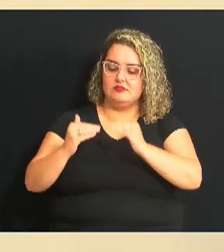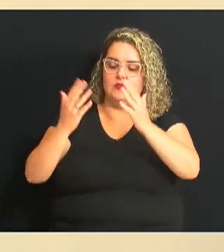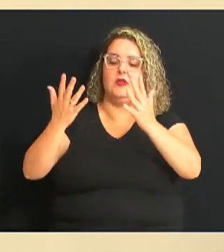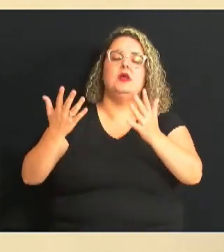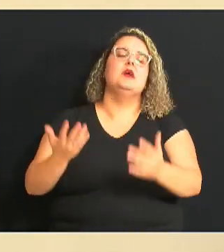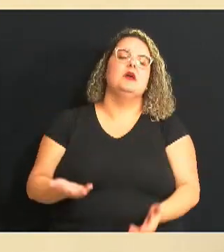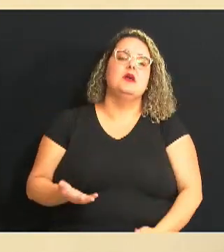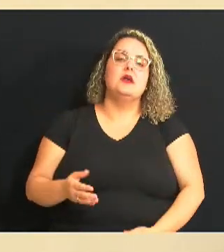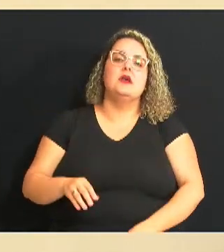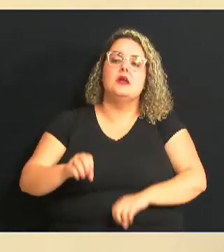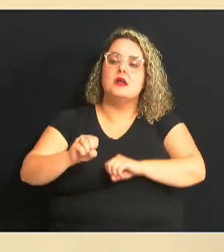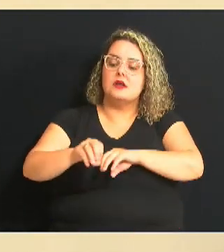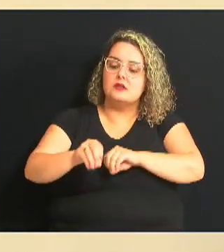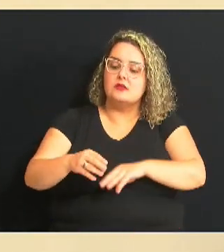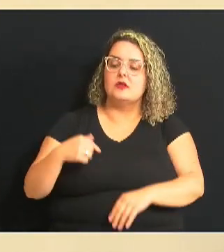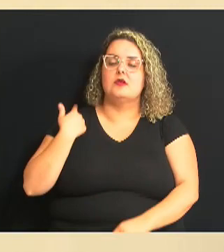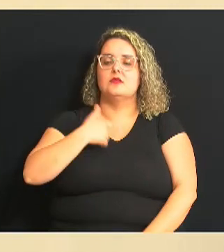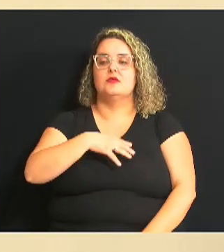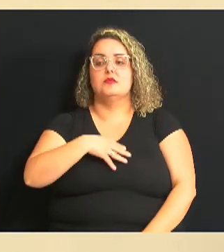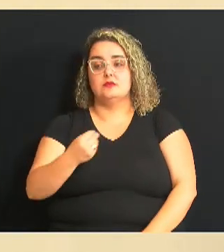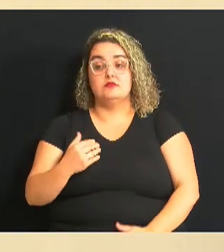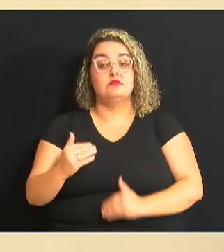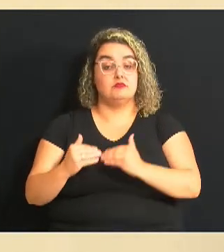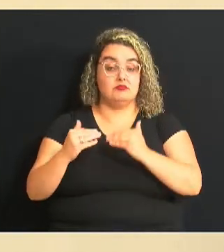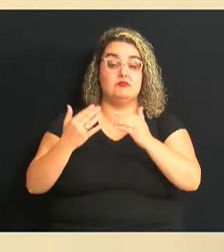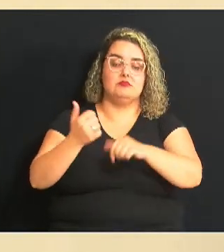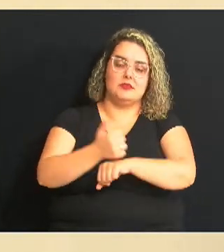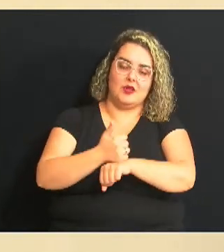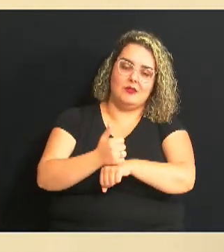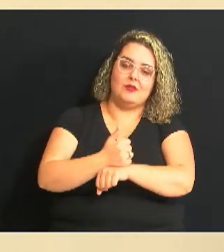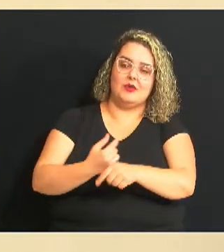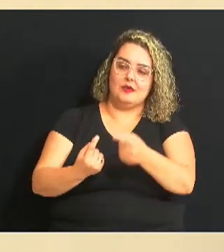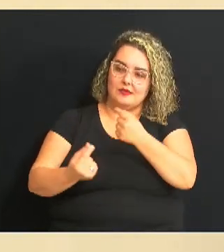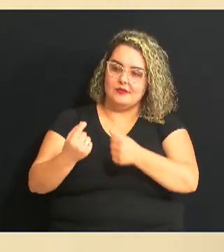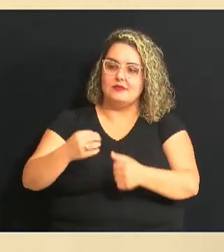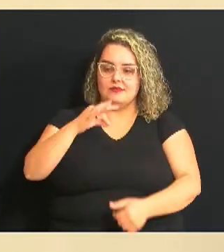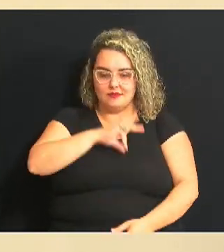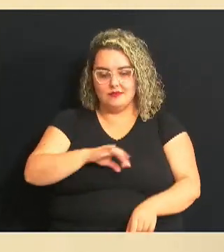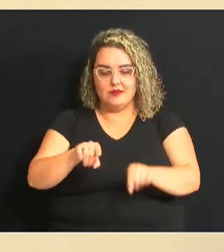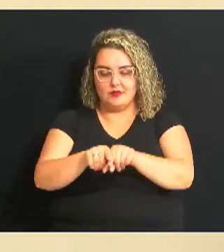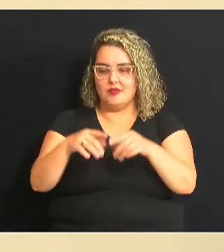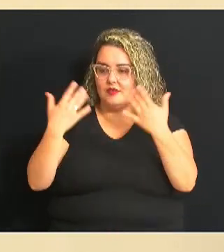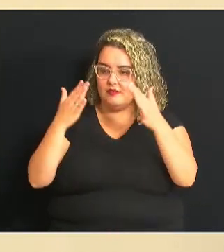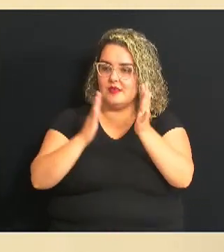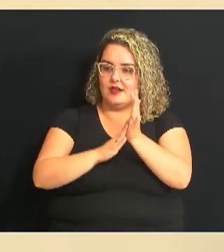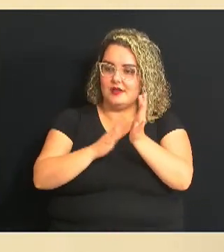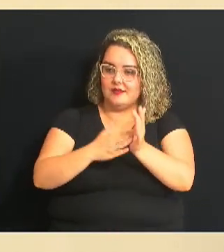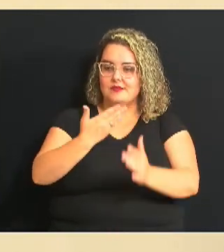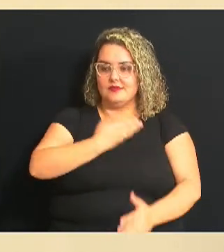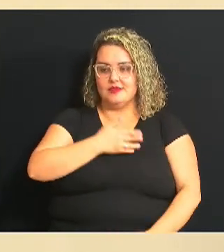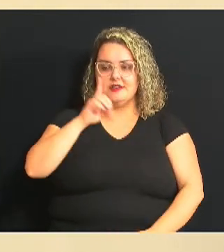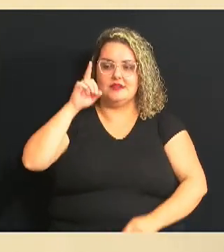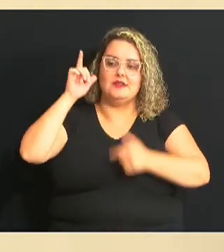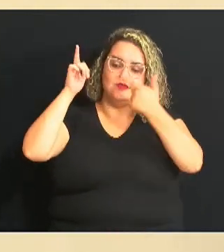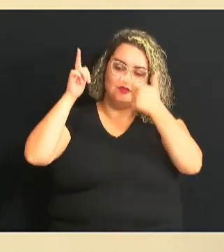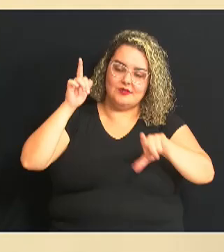ascensão profissional e também o retorno financeiro. Parabéns, meu querido amigo, e que Deus continue abençoando muito você e sua família.